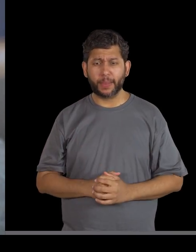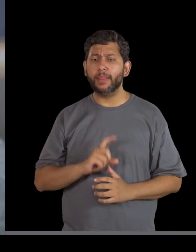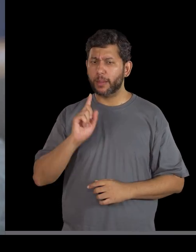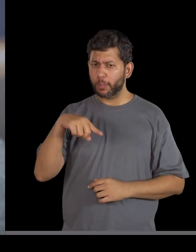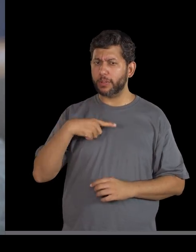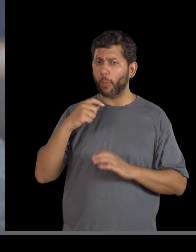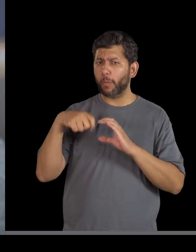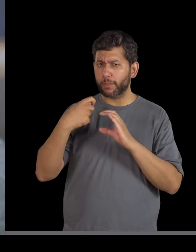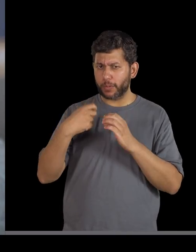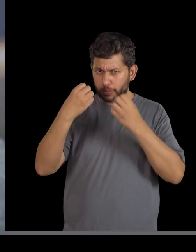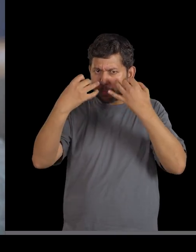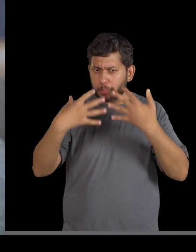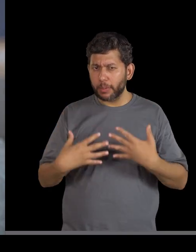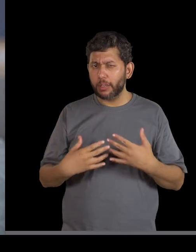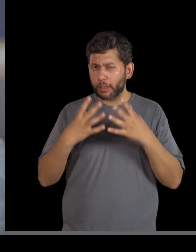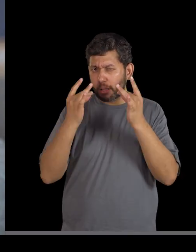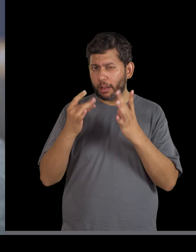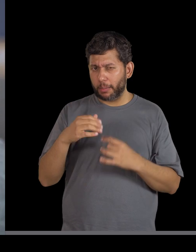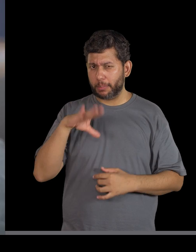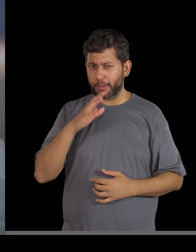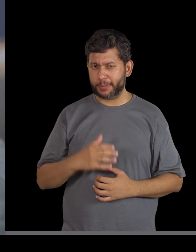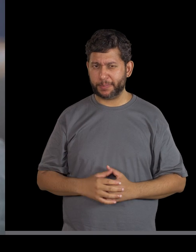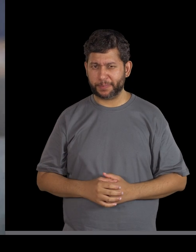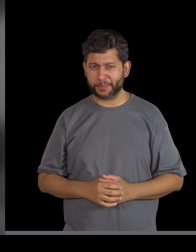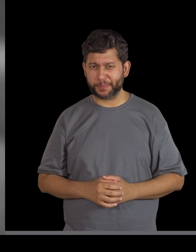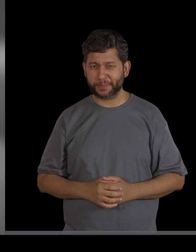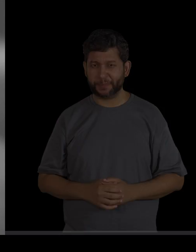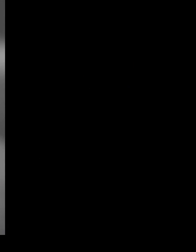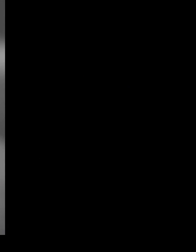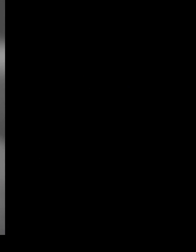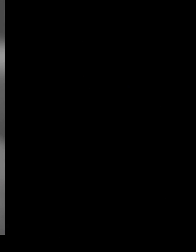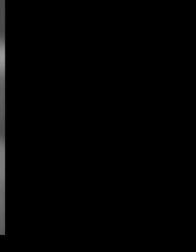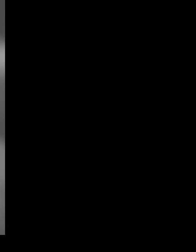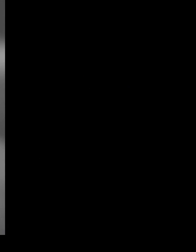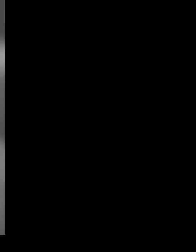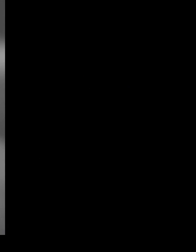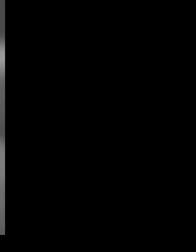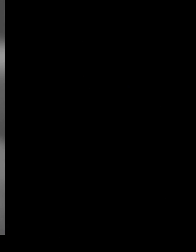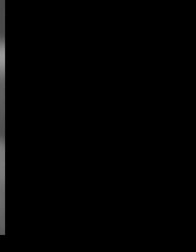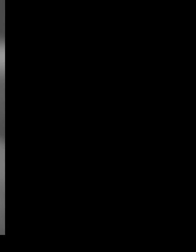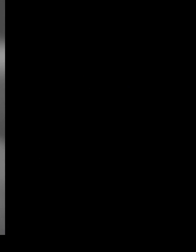um vídeo só sobre aspiração, vou deixar aqui no card. Próxima.